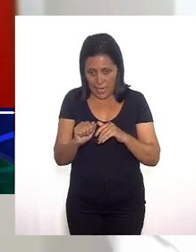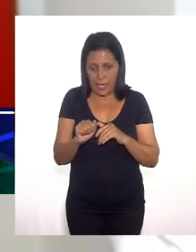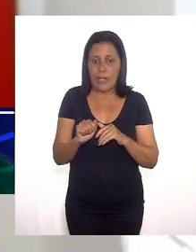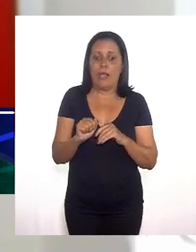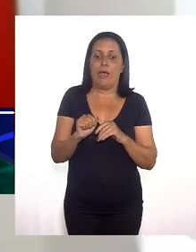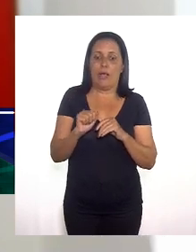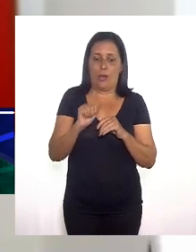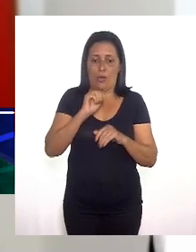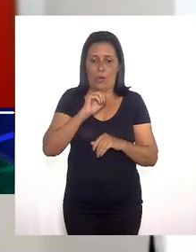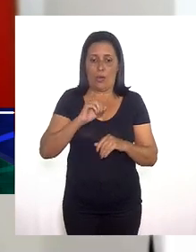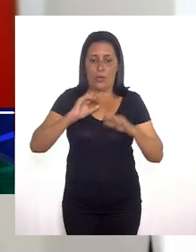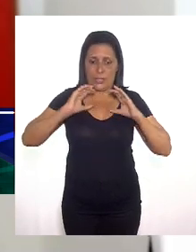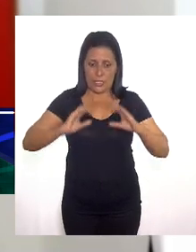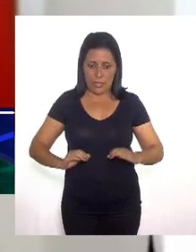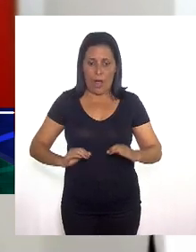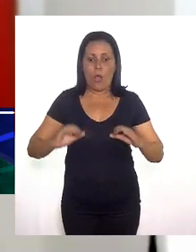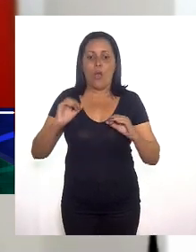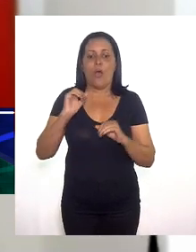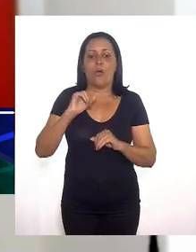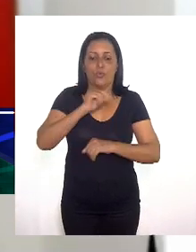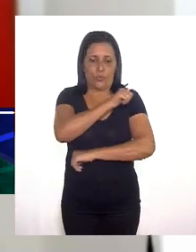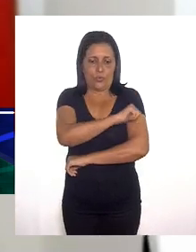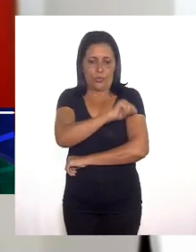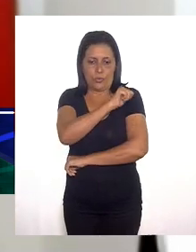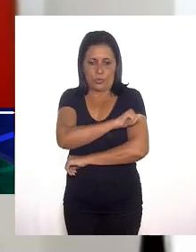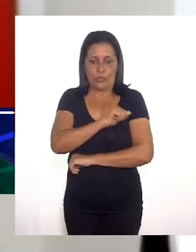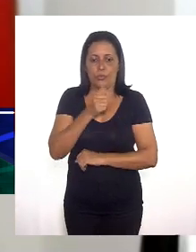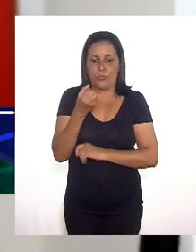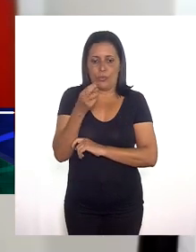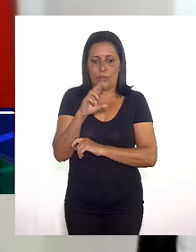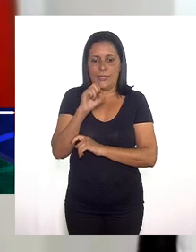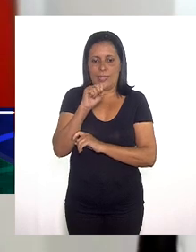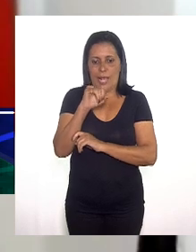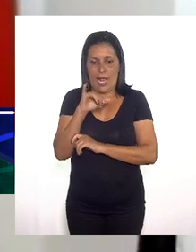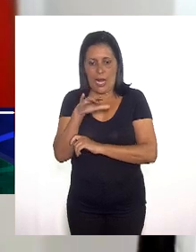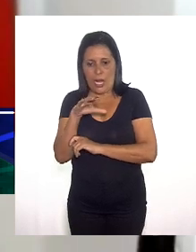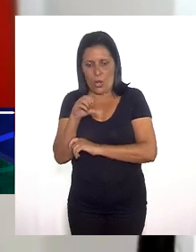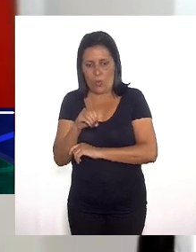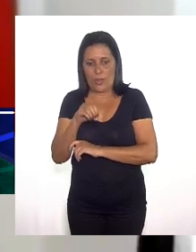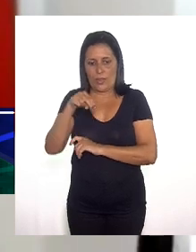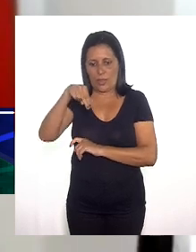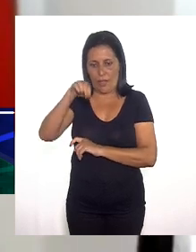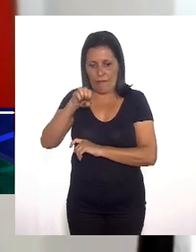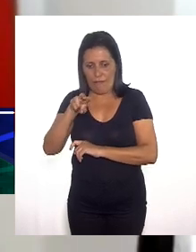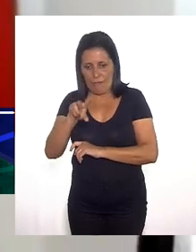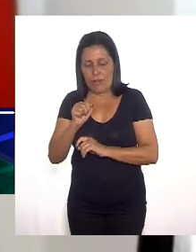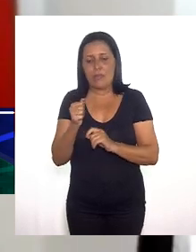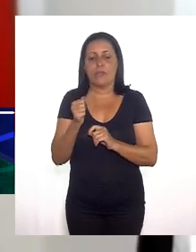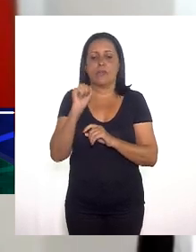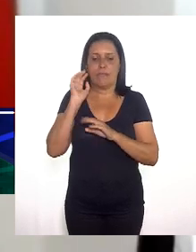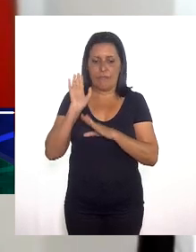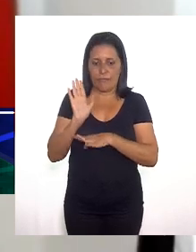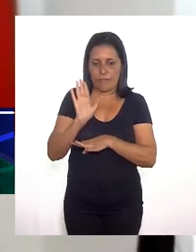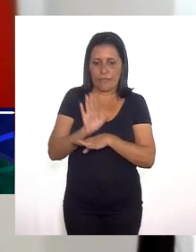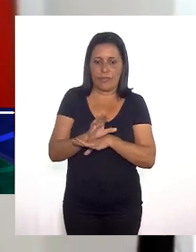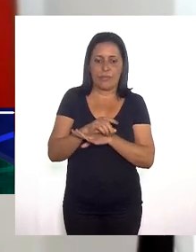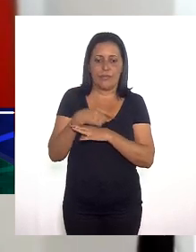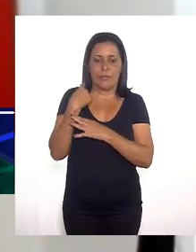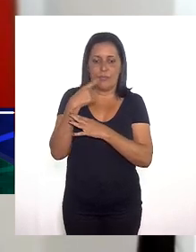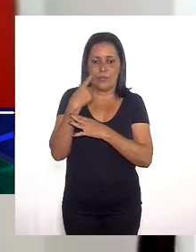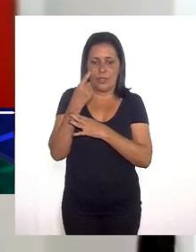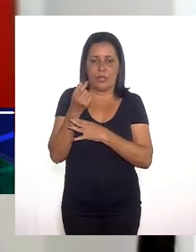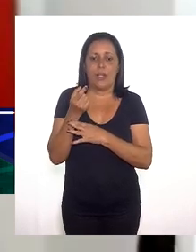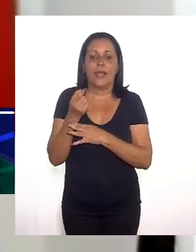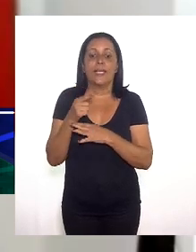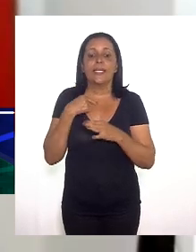de cidadão do Estado do Rio de Janeiro ao doutor Sávio Neves, parecido à Comissão de Normas Internas e Proporções Externas favorável, relator deputado Rosenberg Reis.